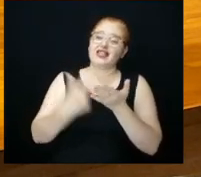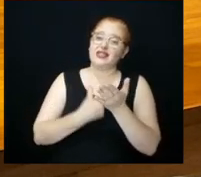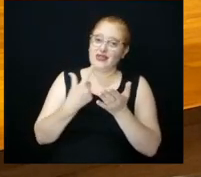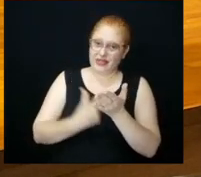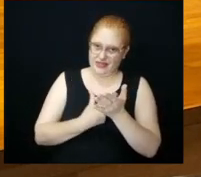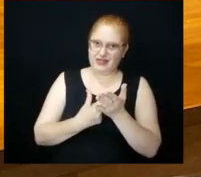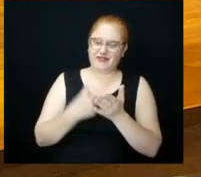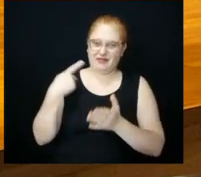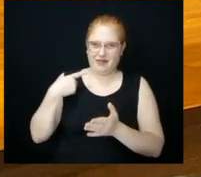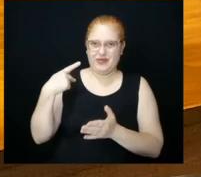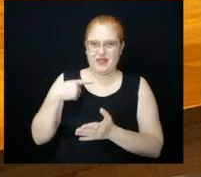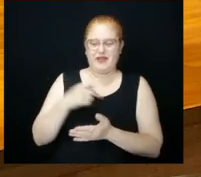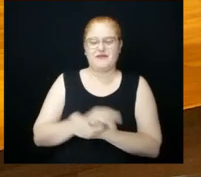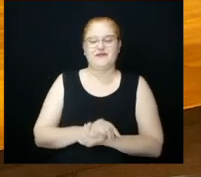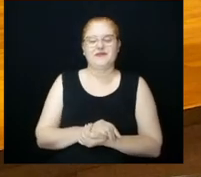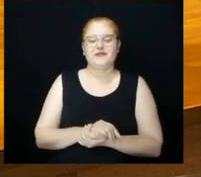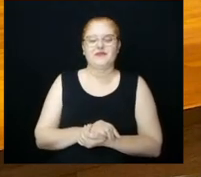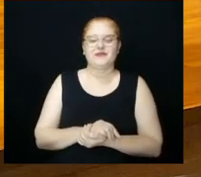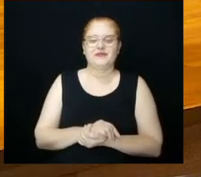da Efemelu.